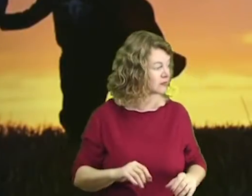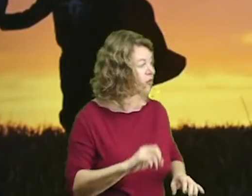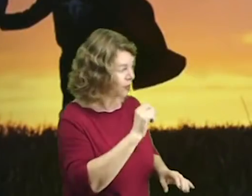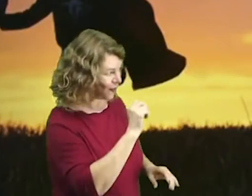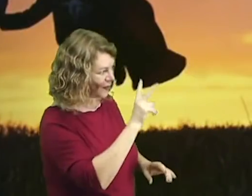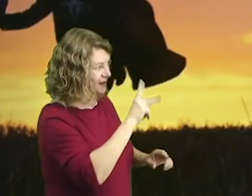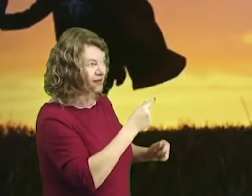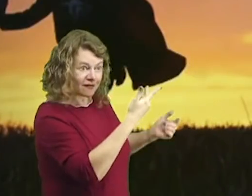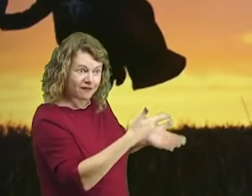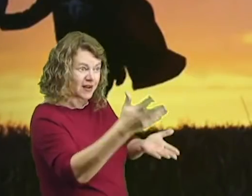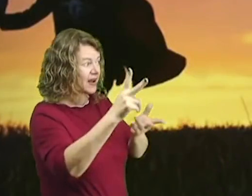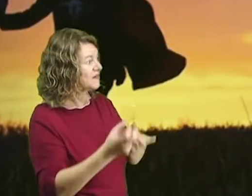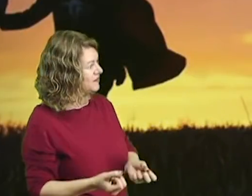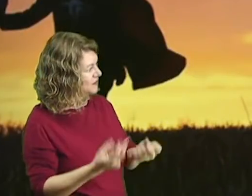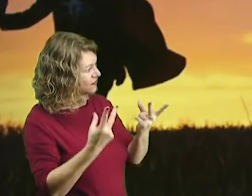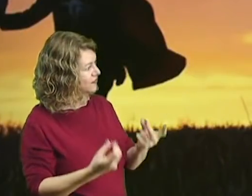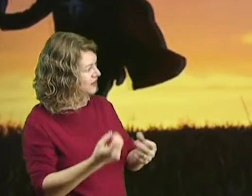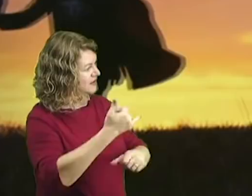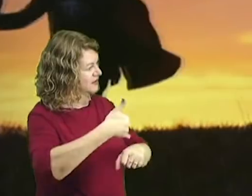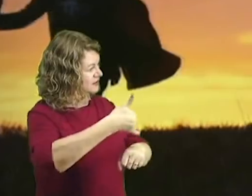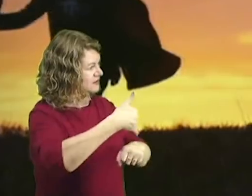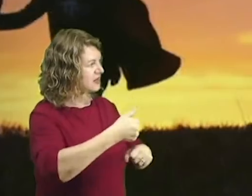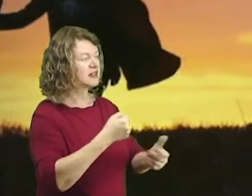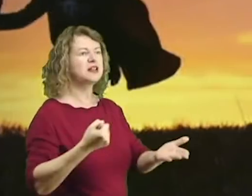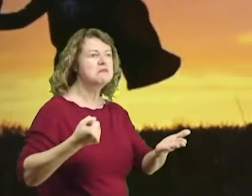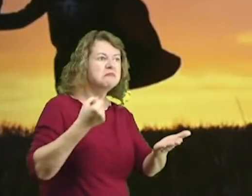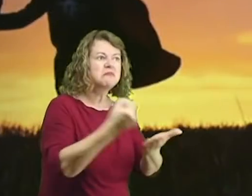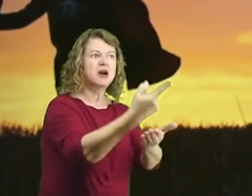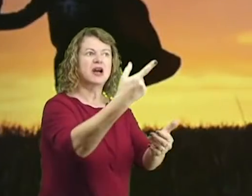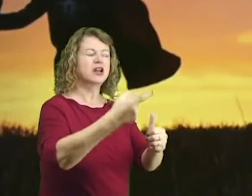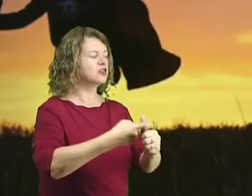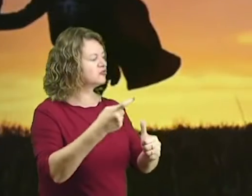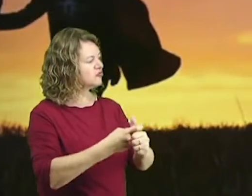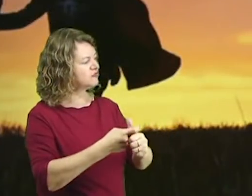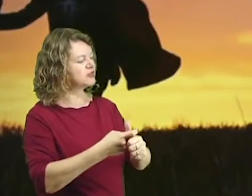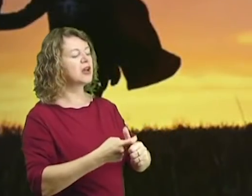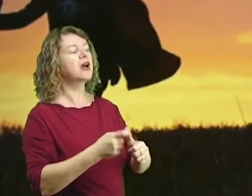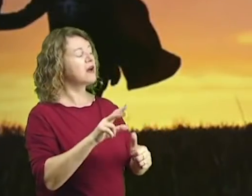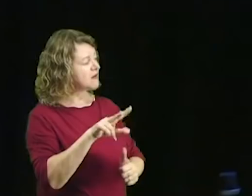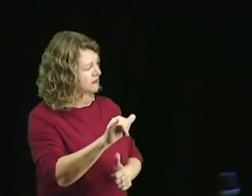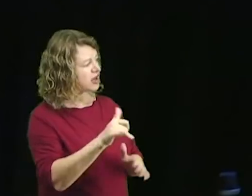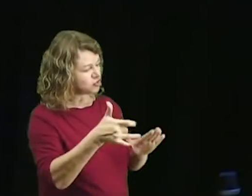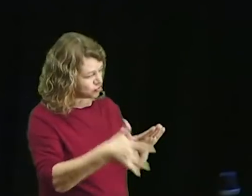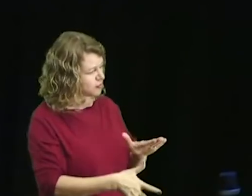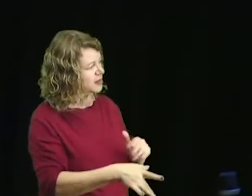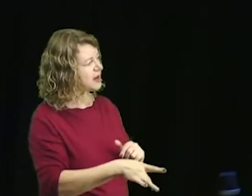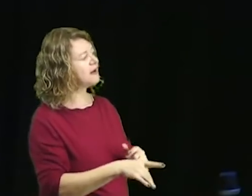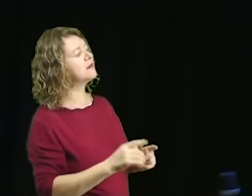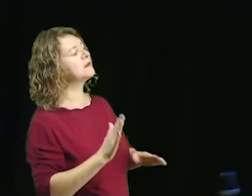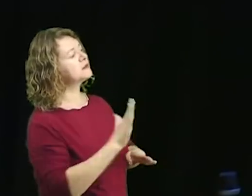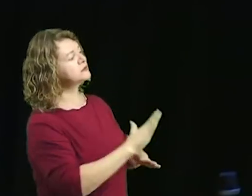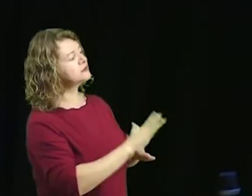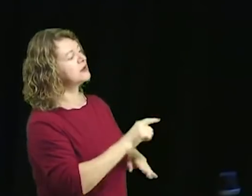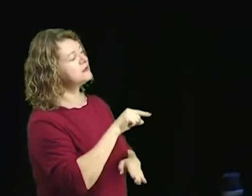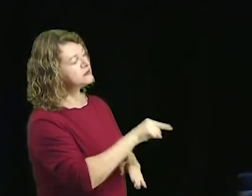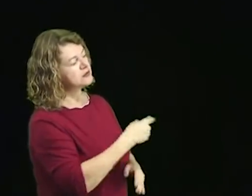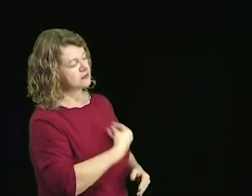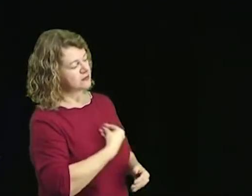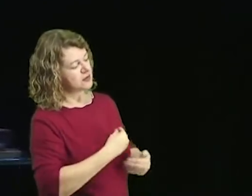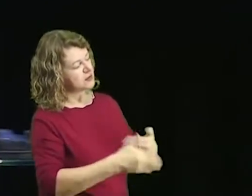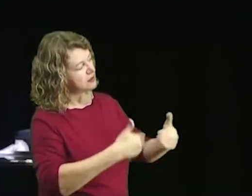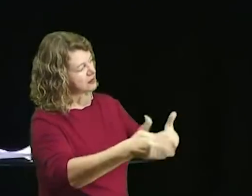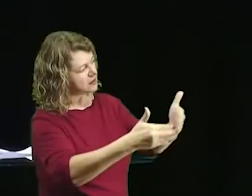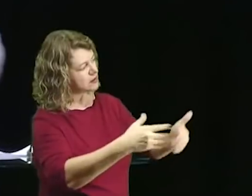ainda poderão viver do que sobrar. A palavra de hoje é uma palavra de uma mãe que